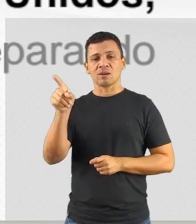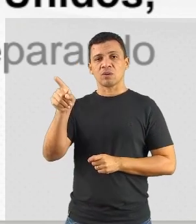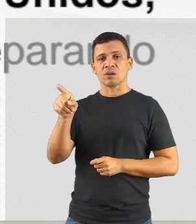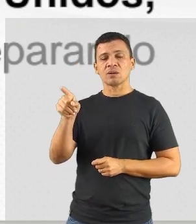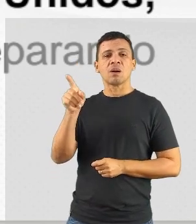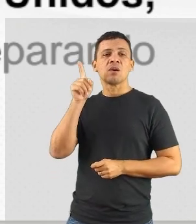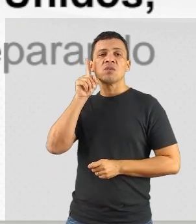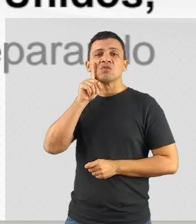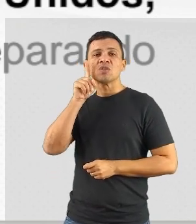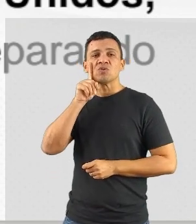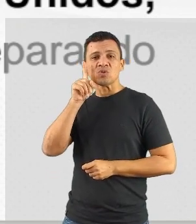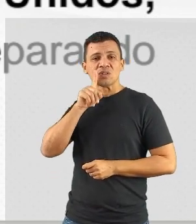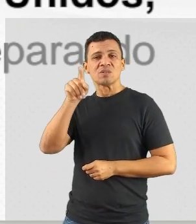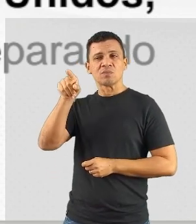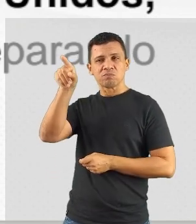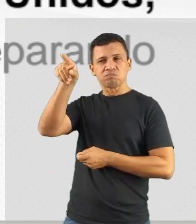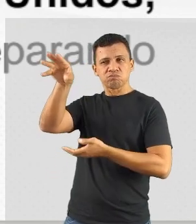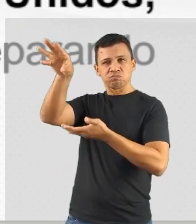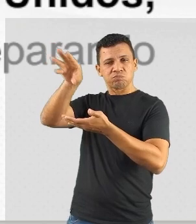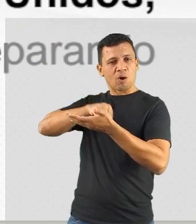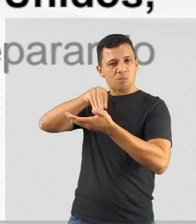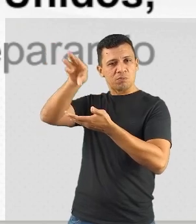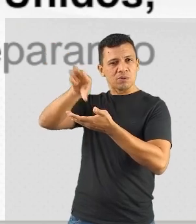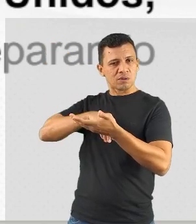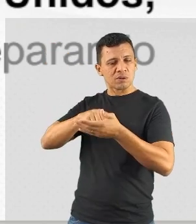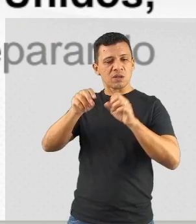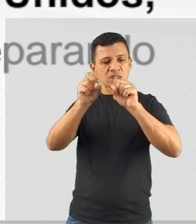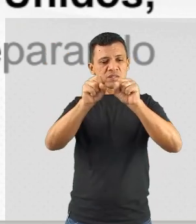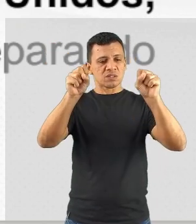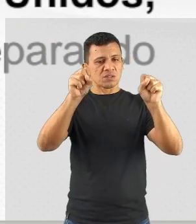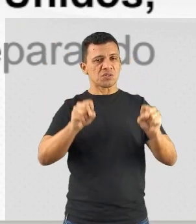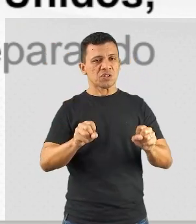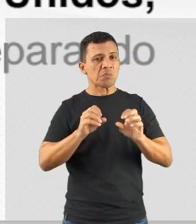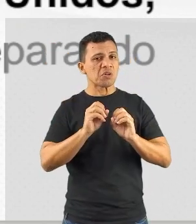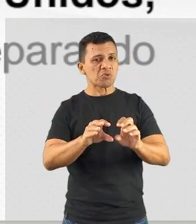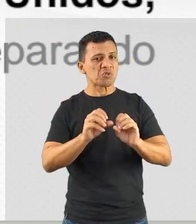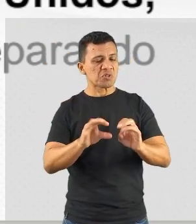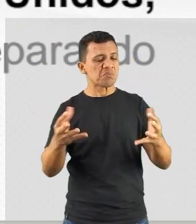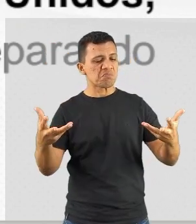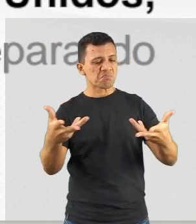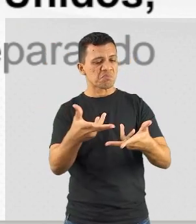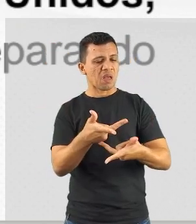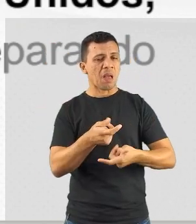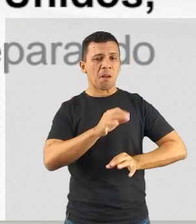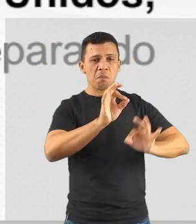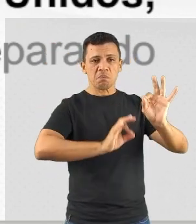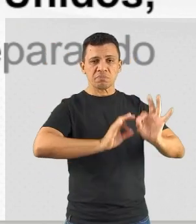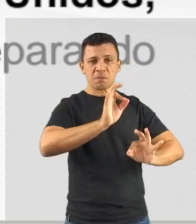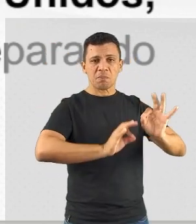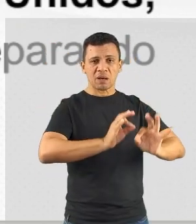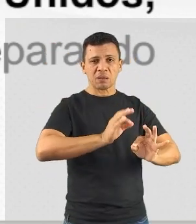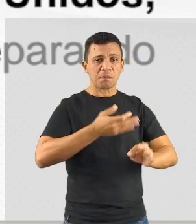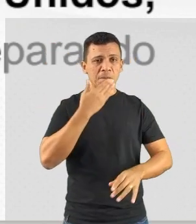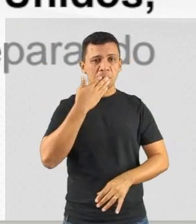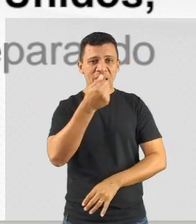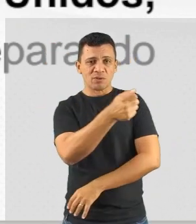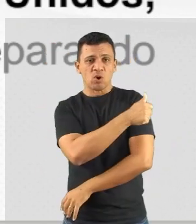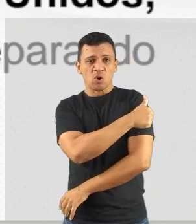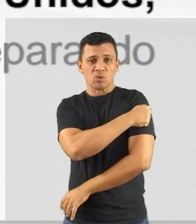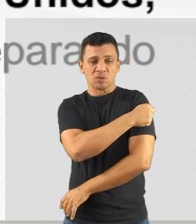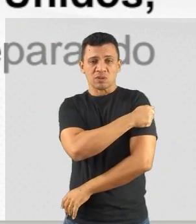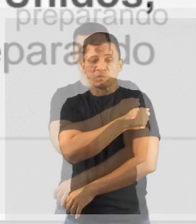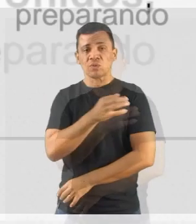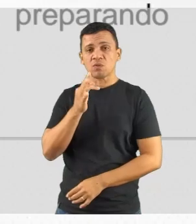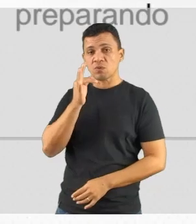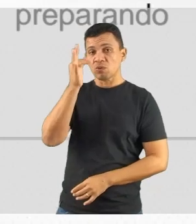educacional de países como os Estados Unidos, que possuem um sistema de ensino eficaz, preparando melhor os alunos para o mercado de trabalho. E aí